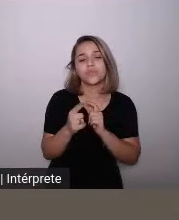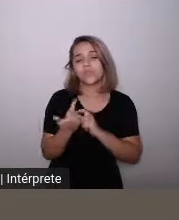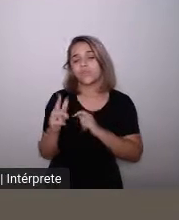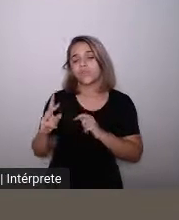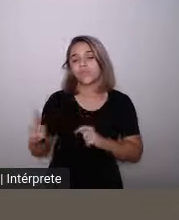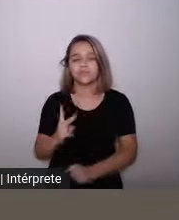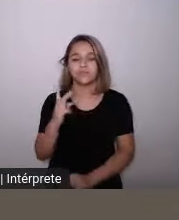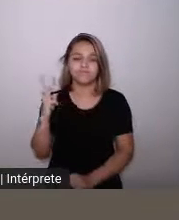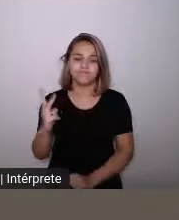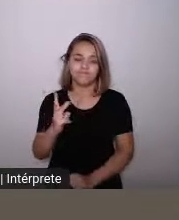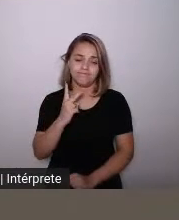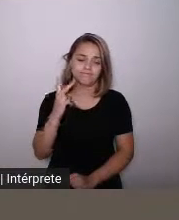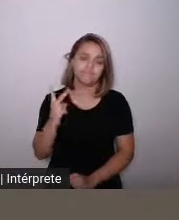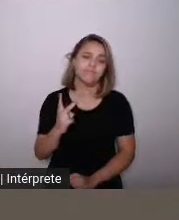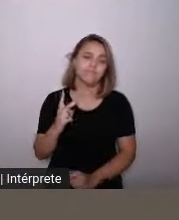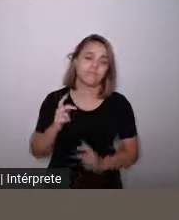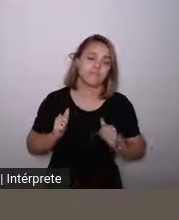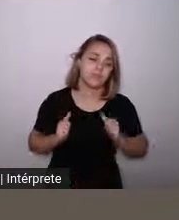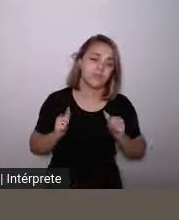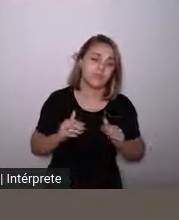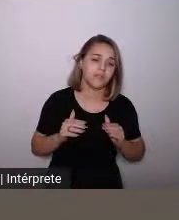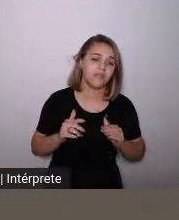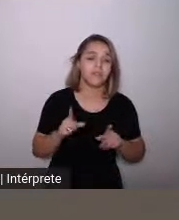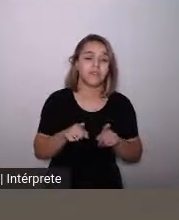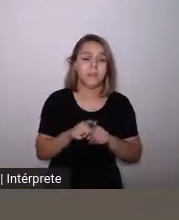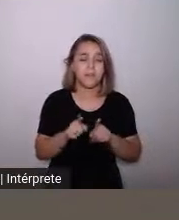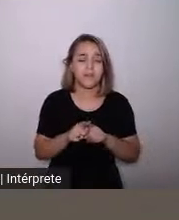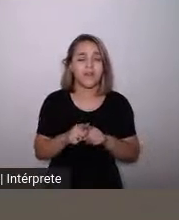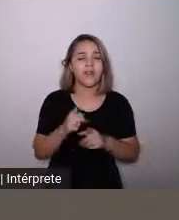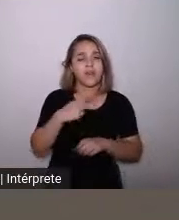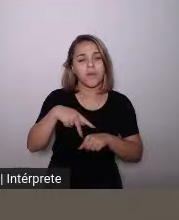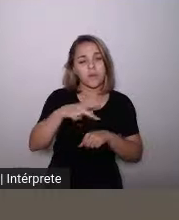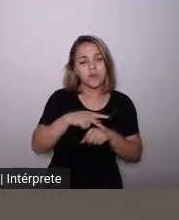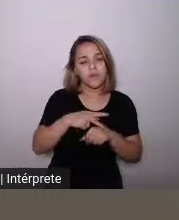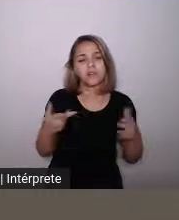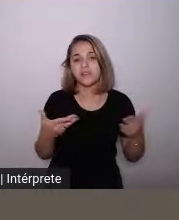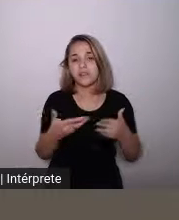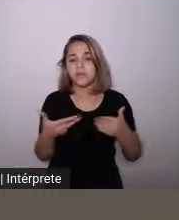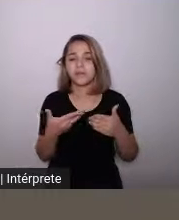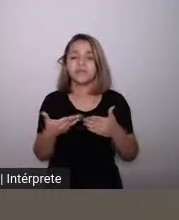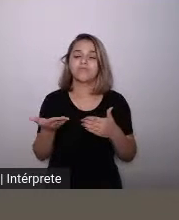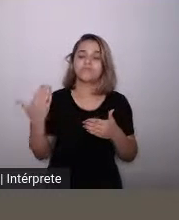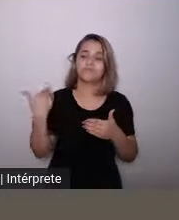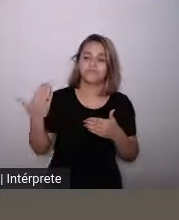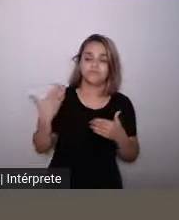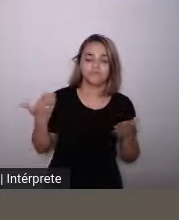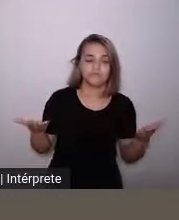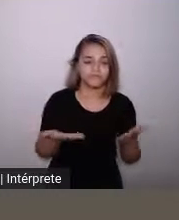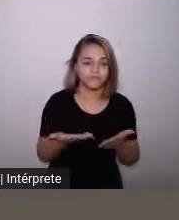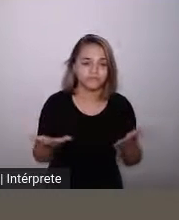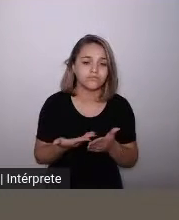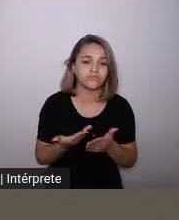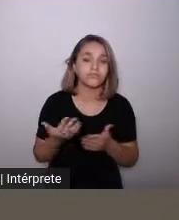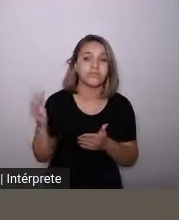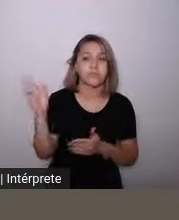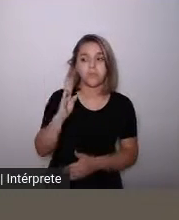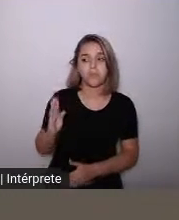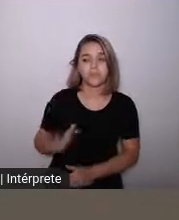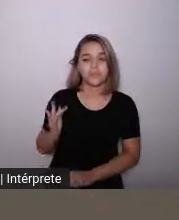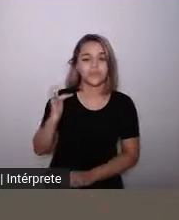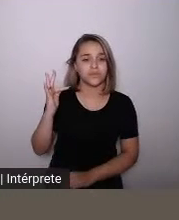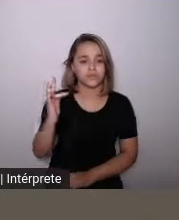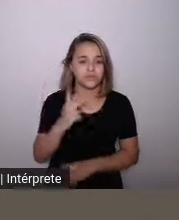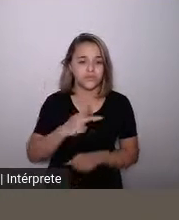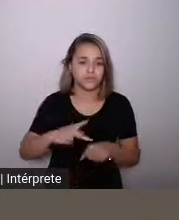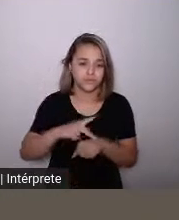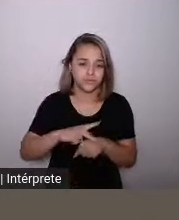ativismo. Um país agonizante, passado, presente, em contraponto ao Brasil como país do futuro, que pretendemos também